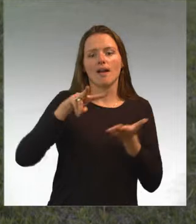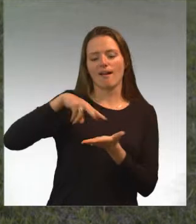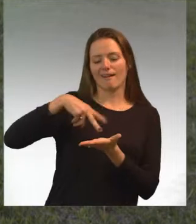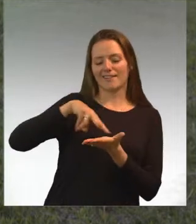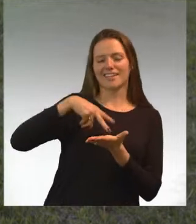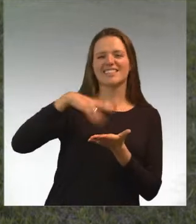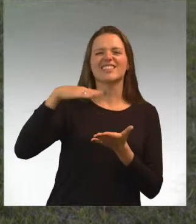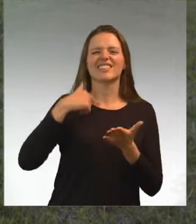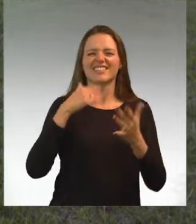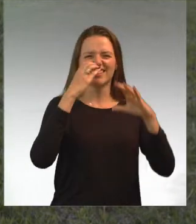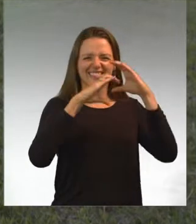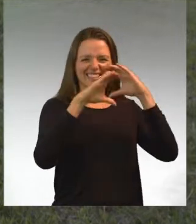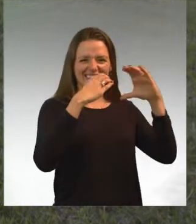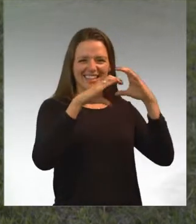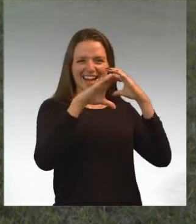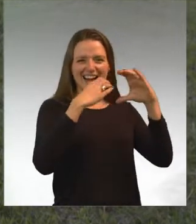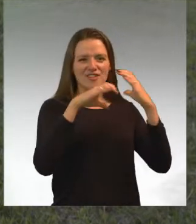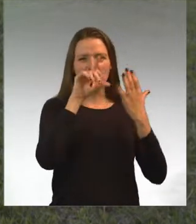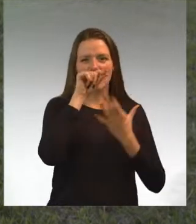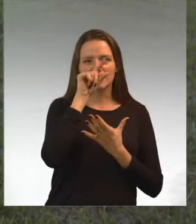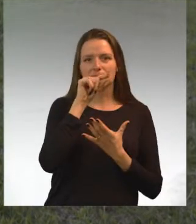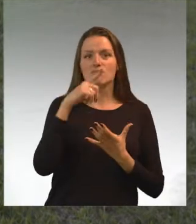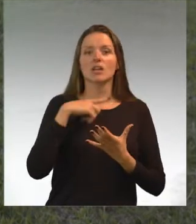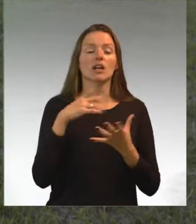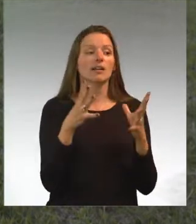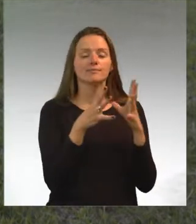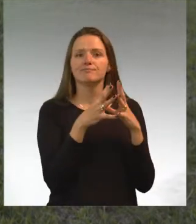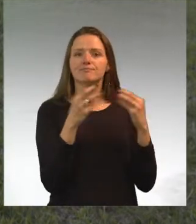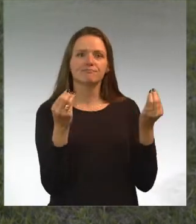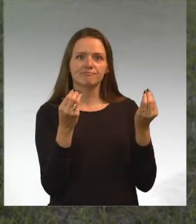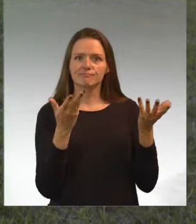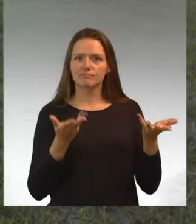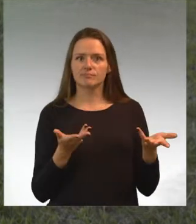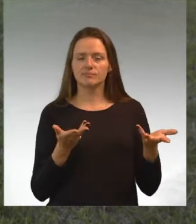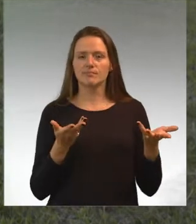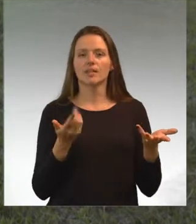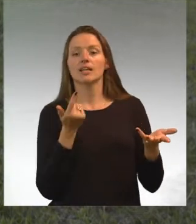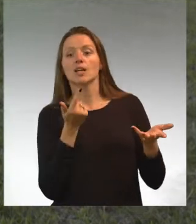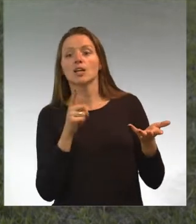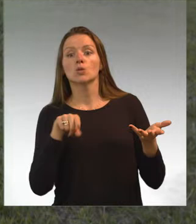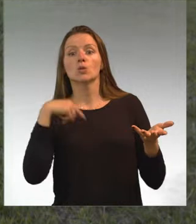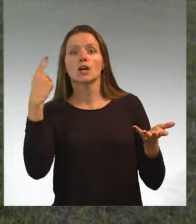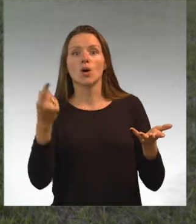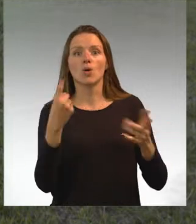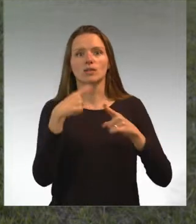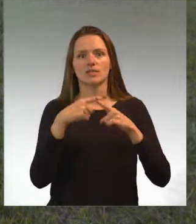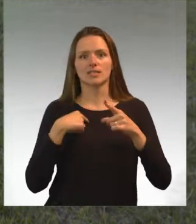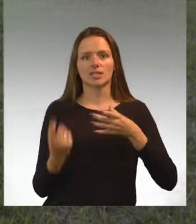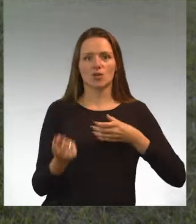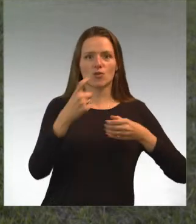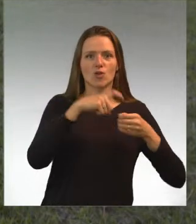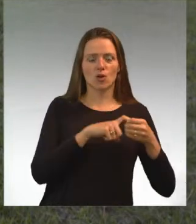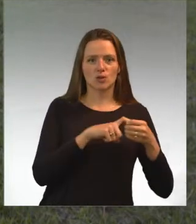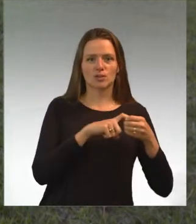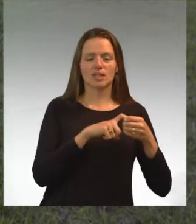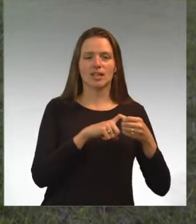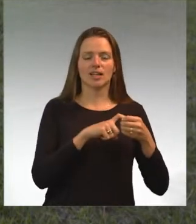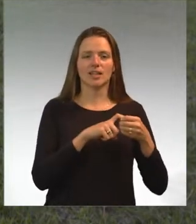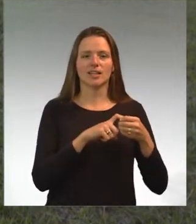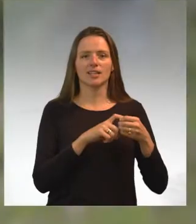quando eu cantava, fazia isso tudo. Ela tinha sumido, da outra vez que eu voltei, tinham achado